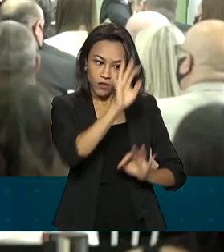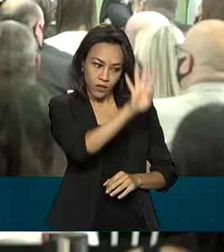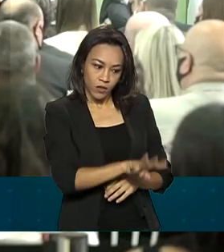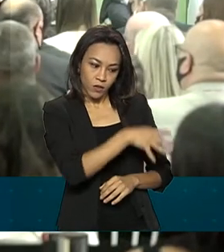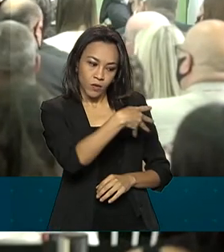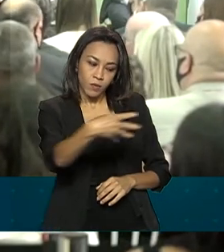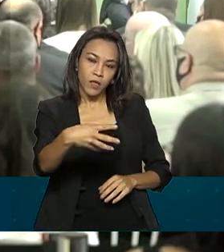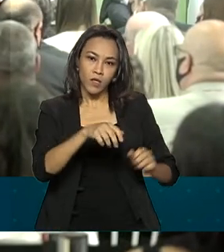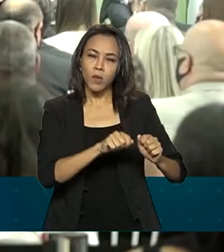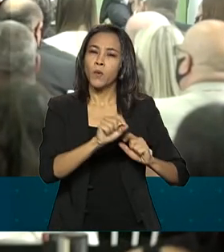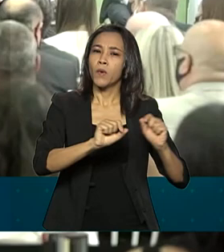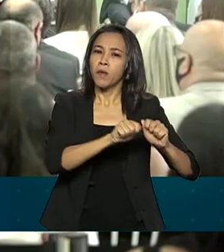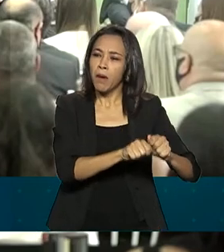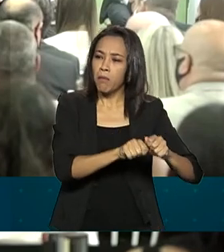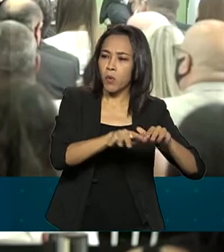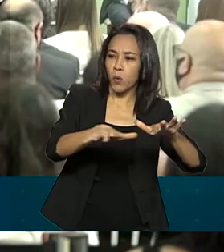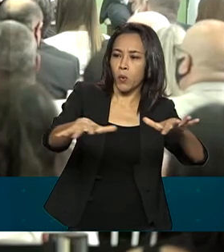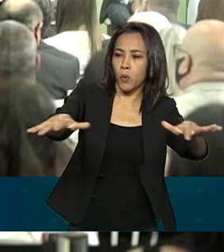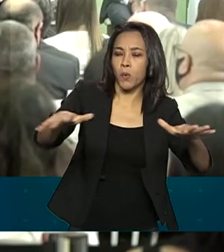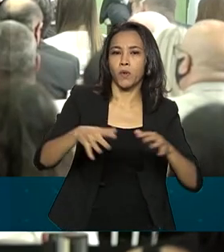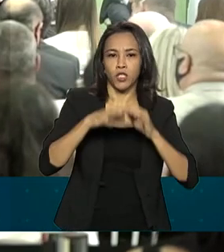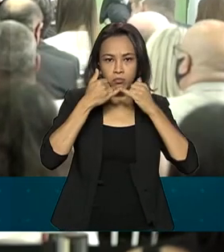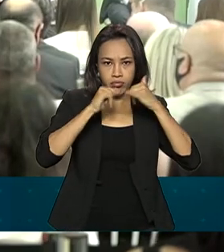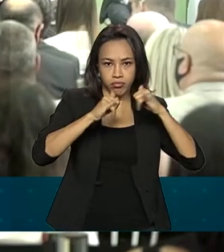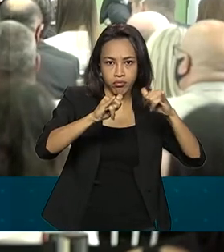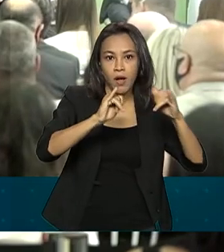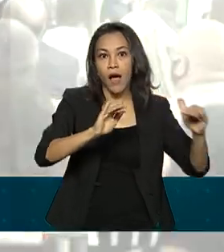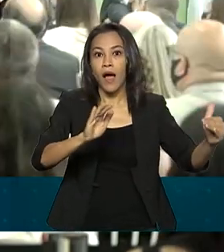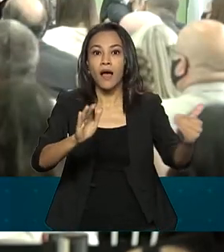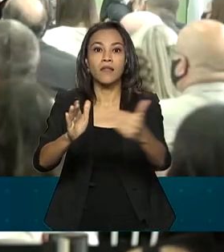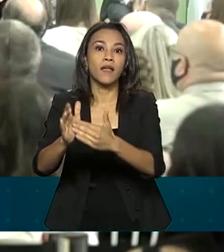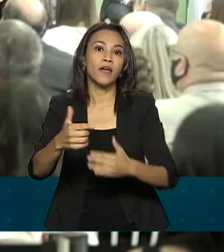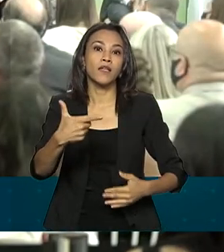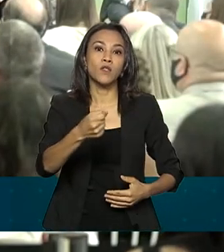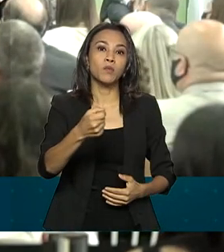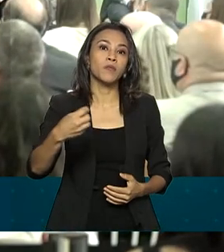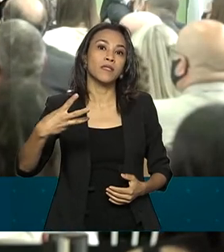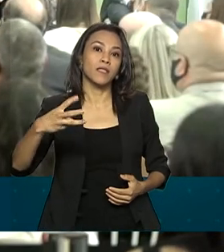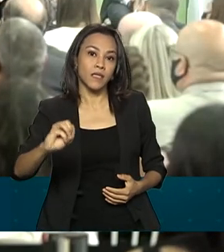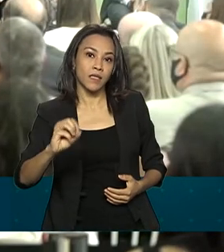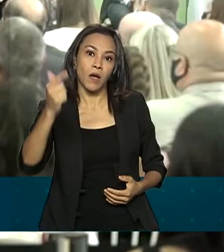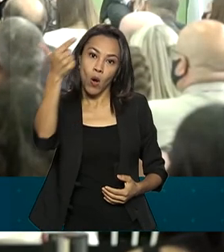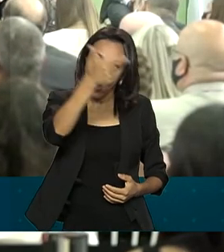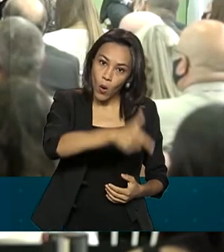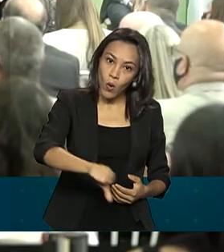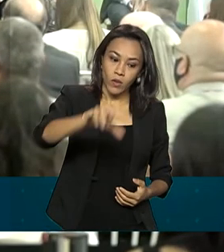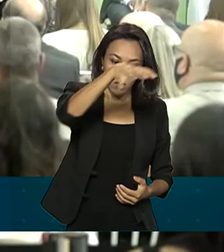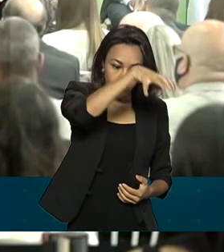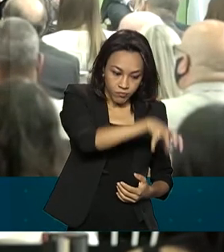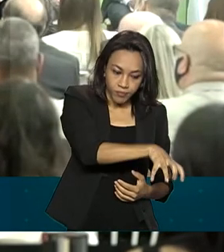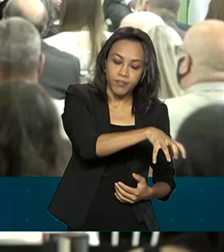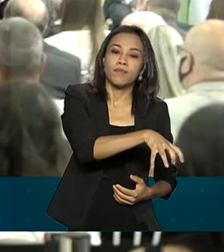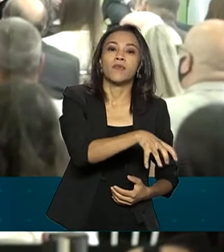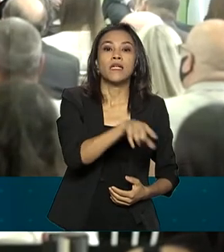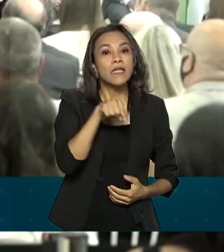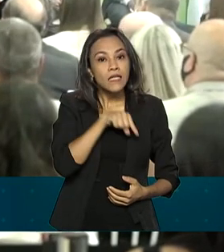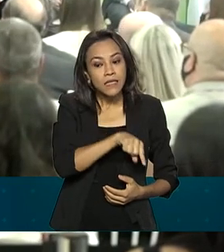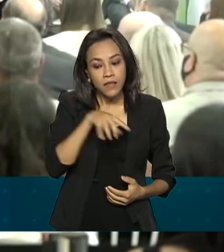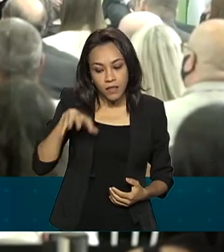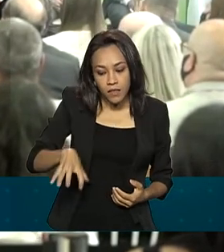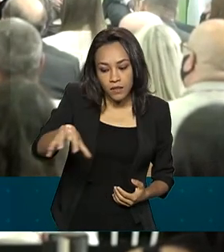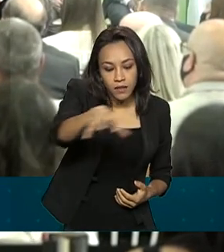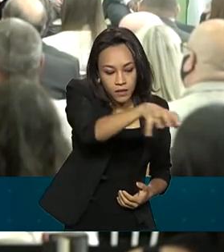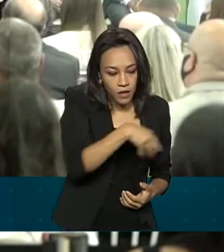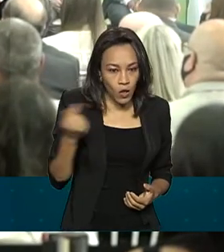energia mais a uma usina nuclear até 2030 tudo isso só foi possível por